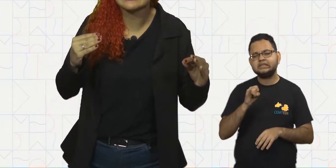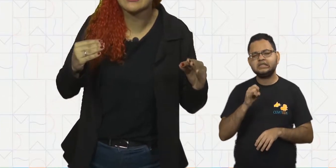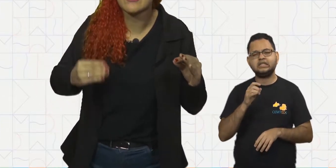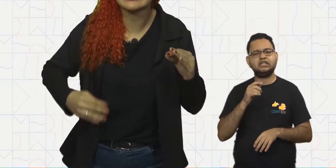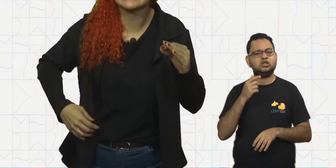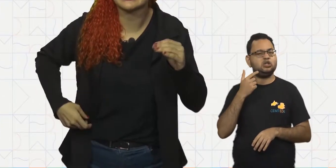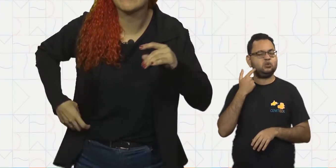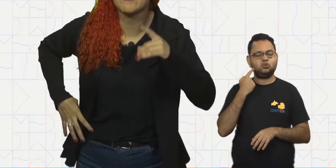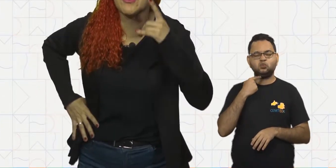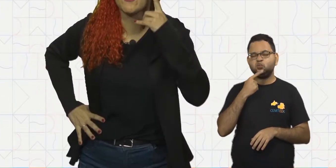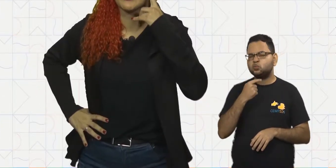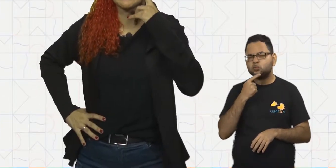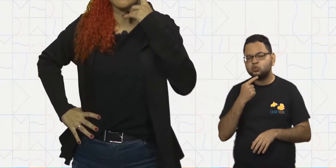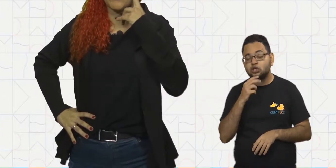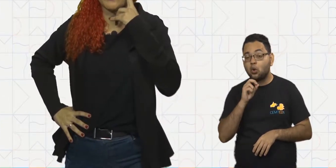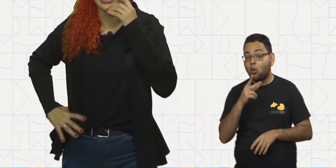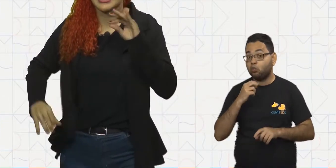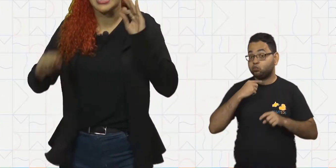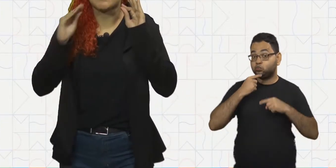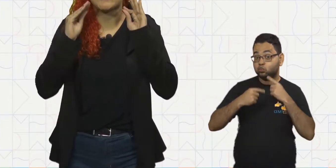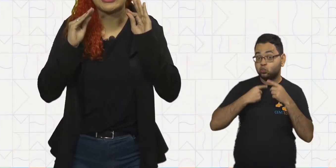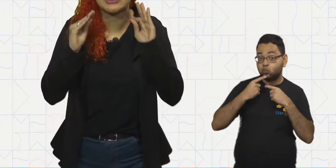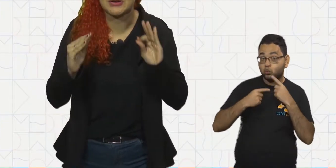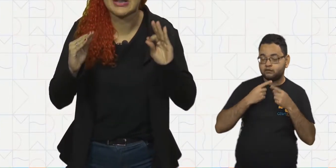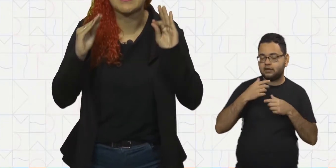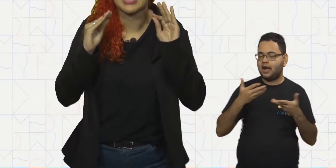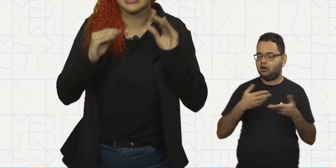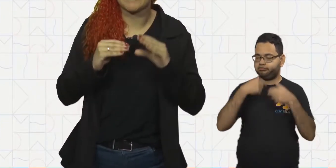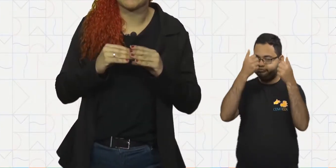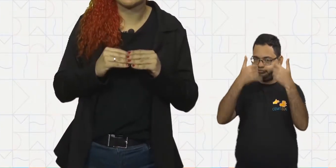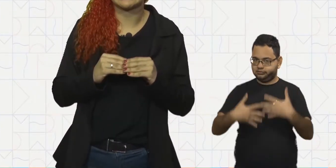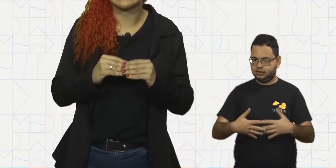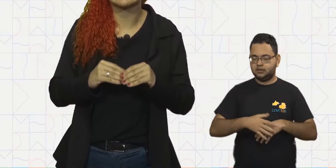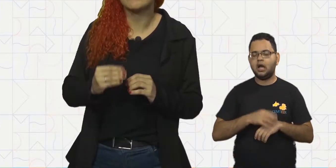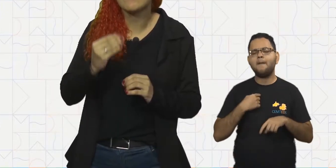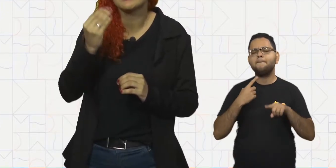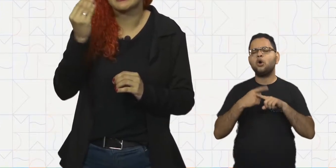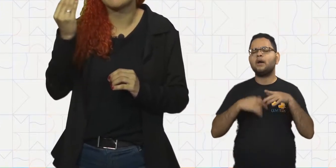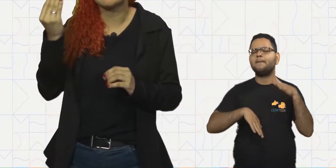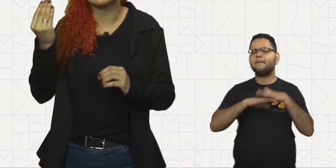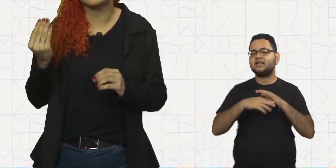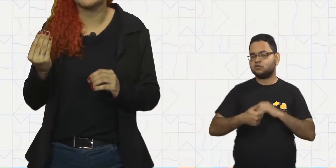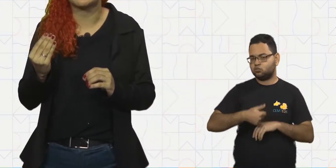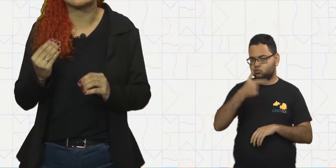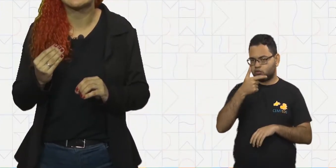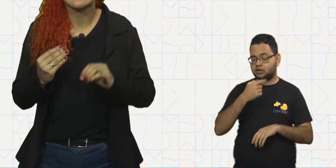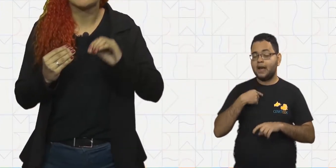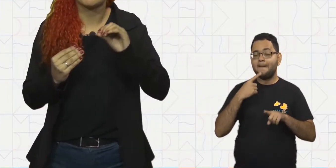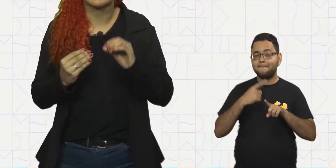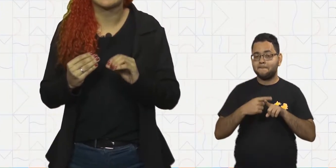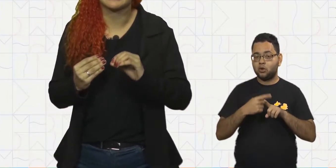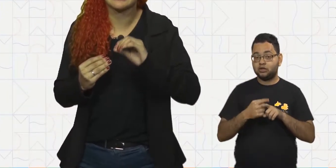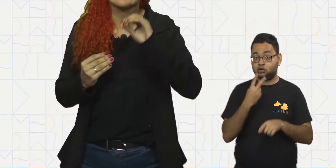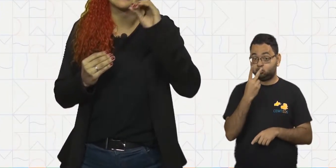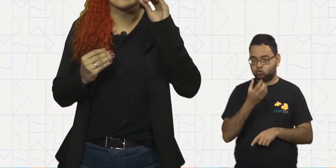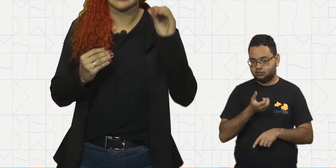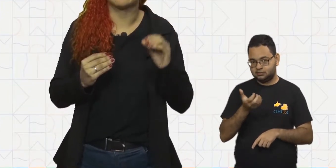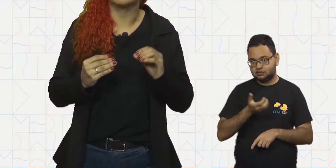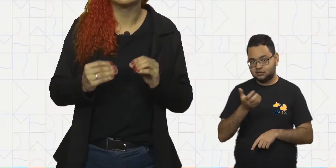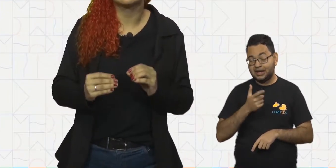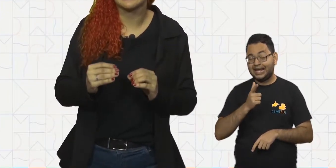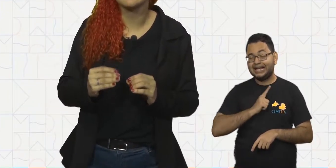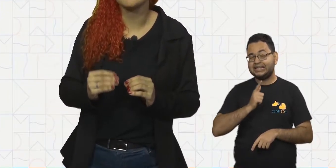quem aí por acaso não conseguiu e ficou em dúvida a professora vai explicar aqui para vocês porque no máximo 12 porque